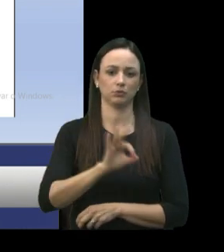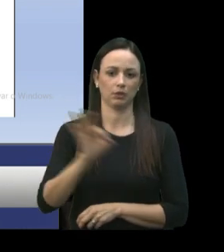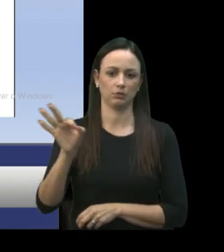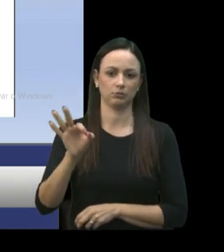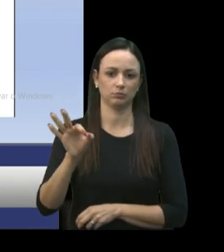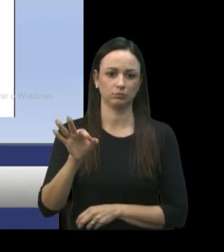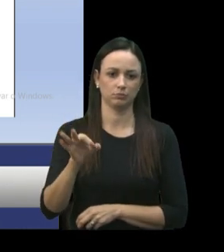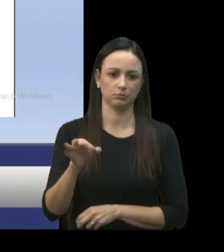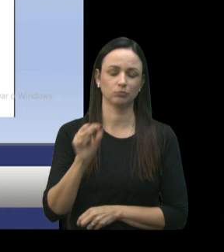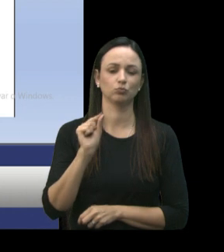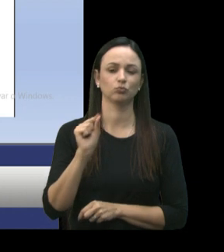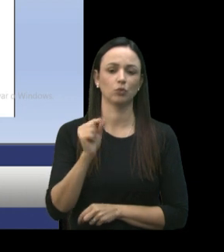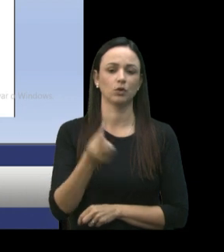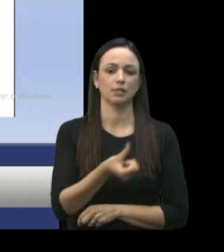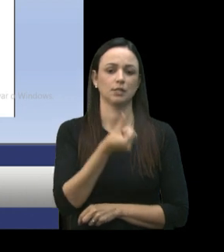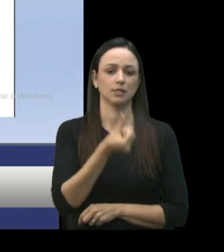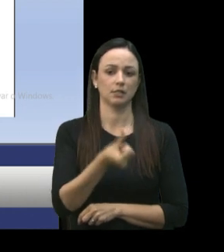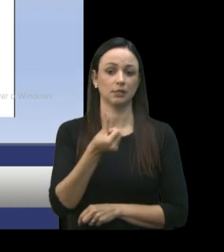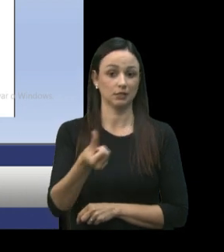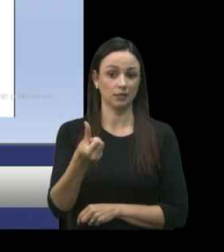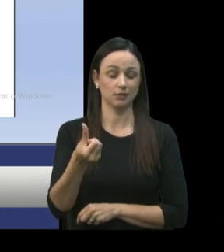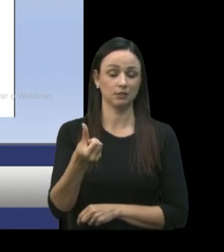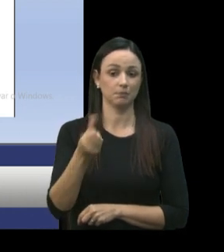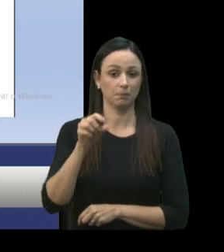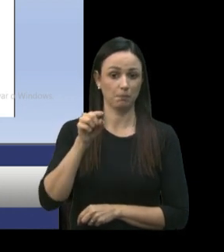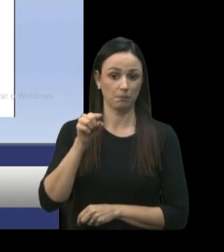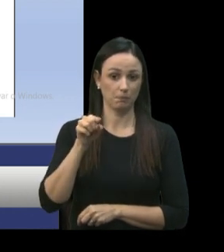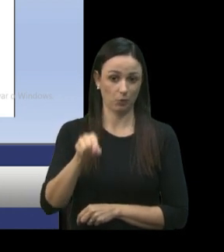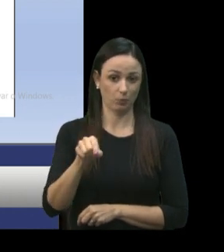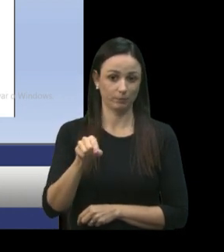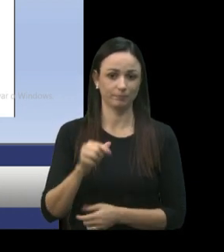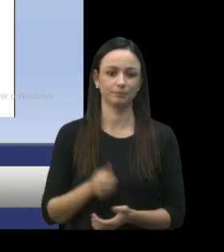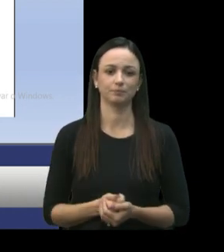0,1%, que corresponde a R$666.000.